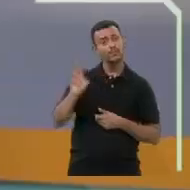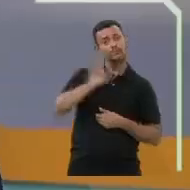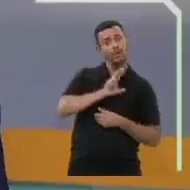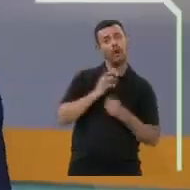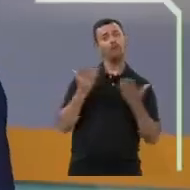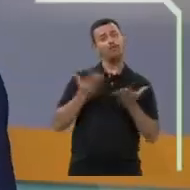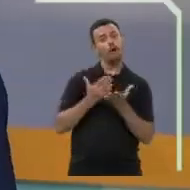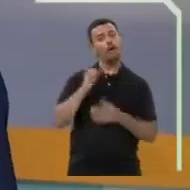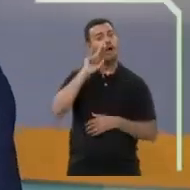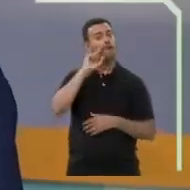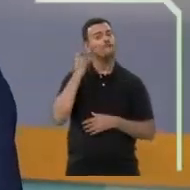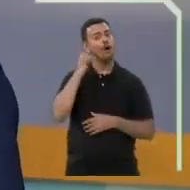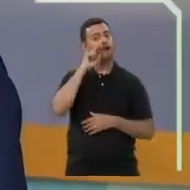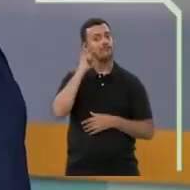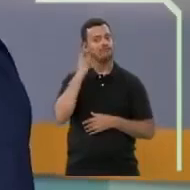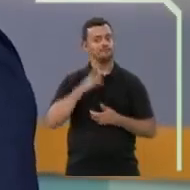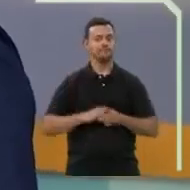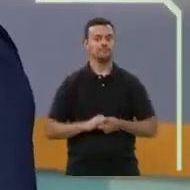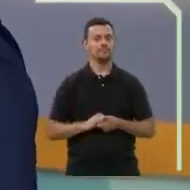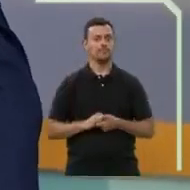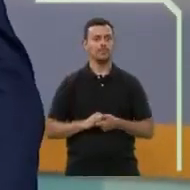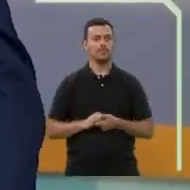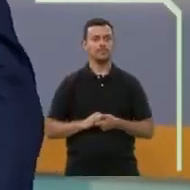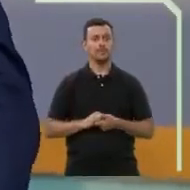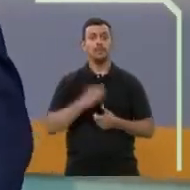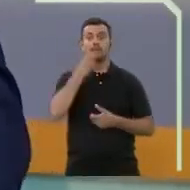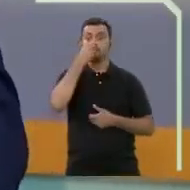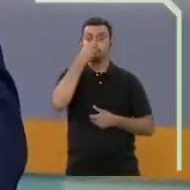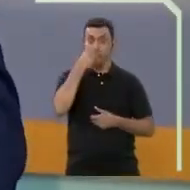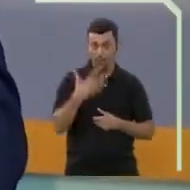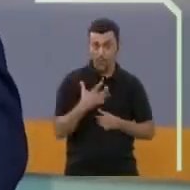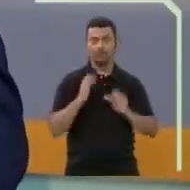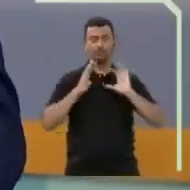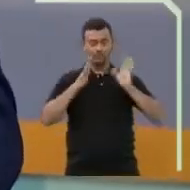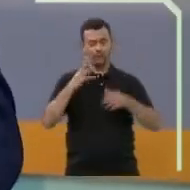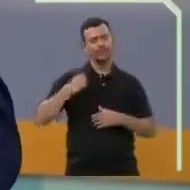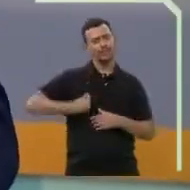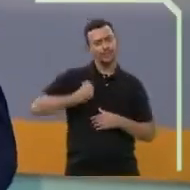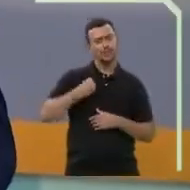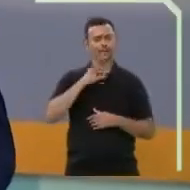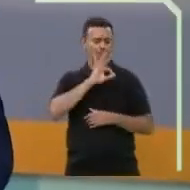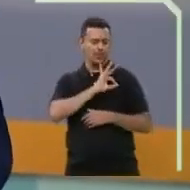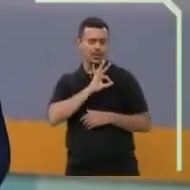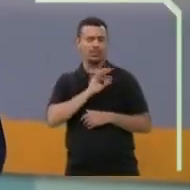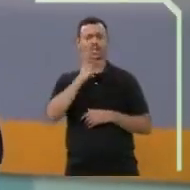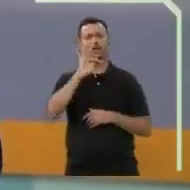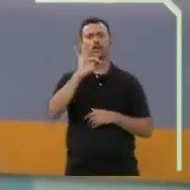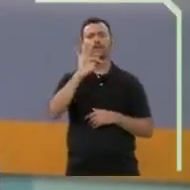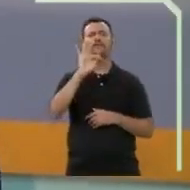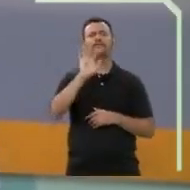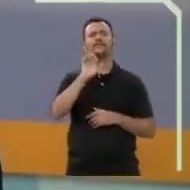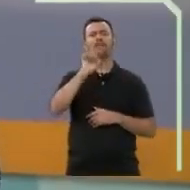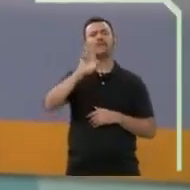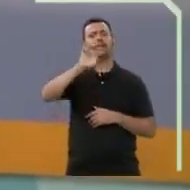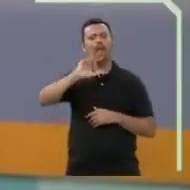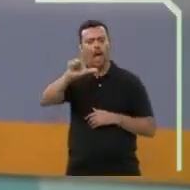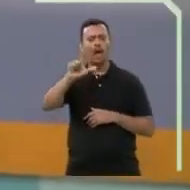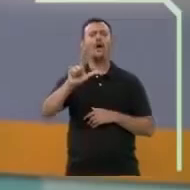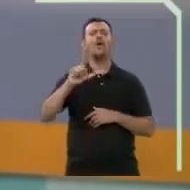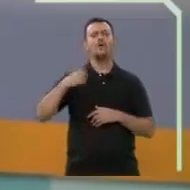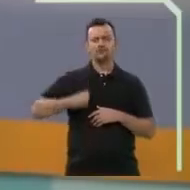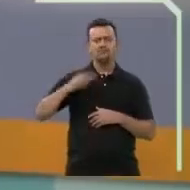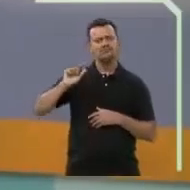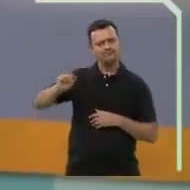1 minuto e meio. Há instituições no país, Ministério Público, Polícia Federal e parte judiciário, que reabilitam